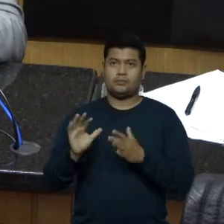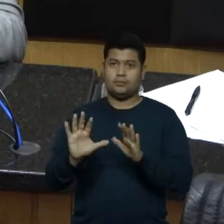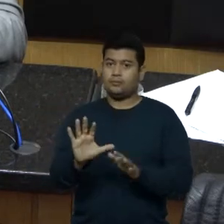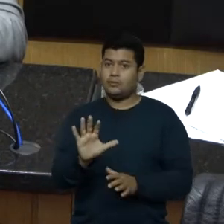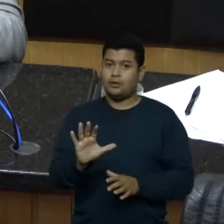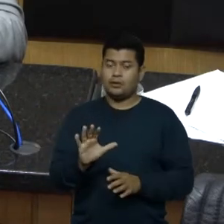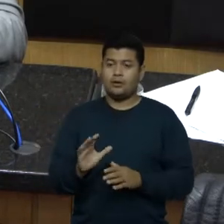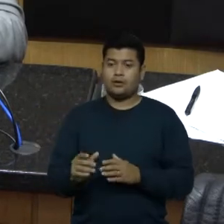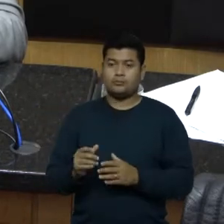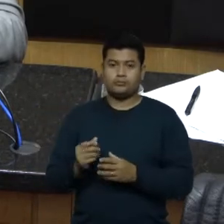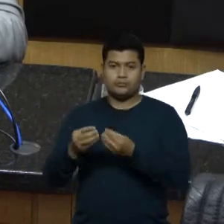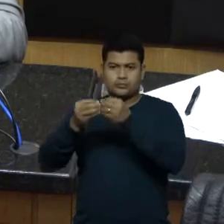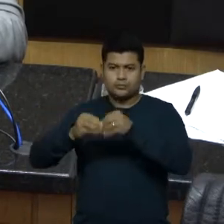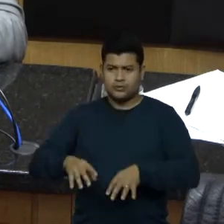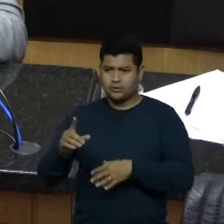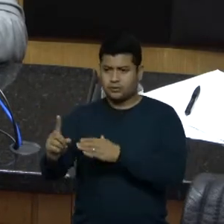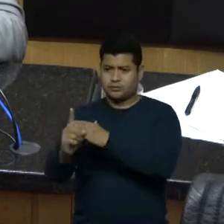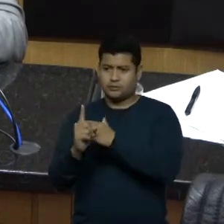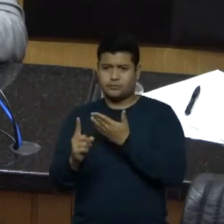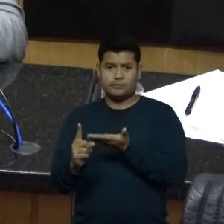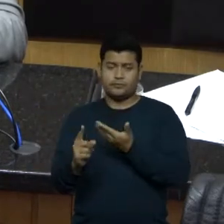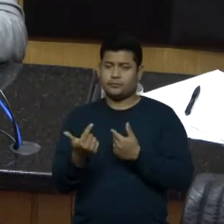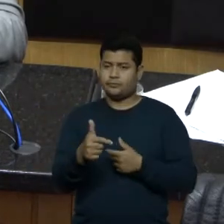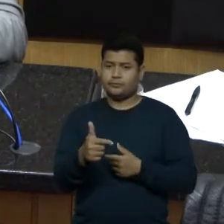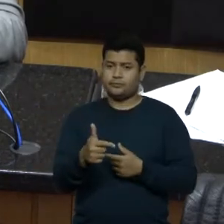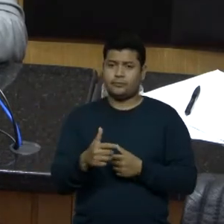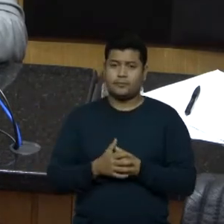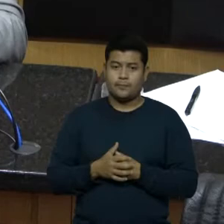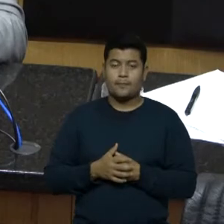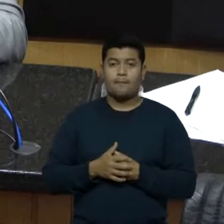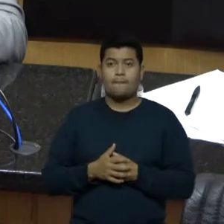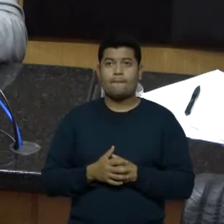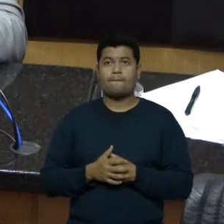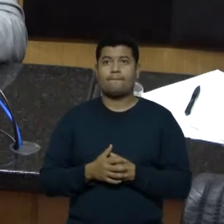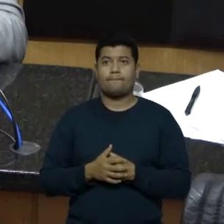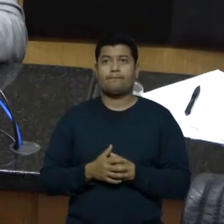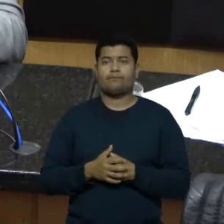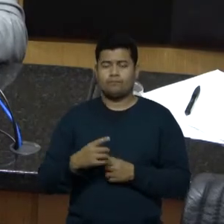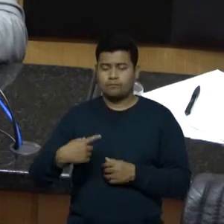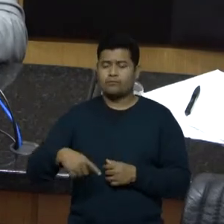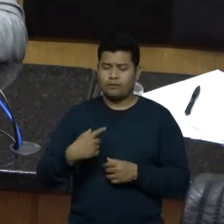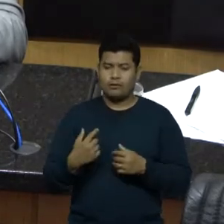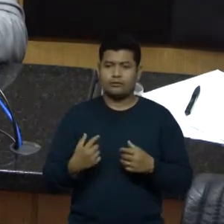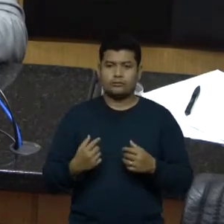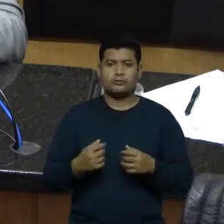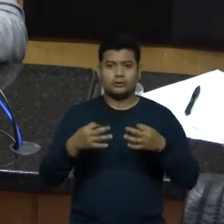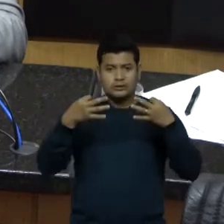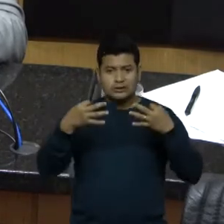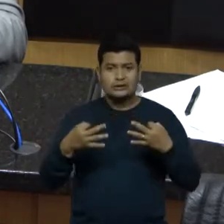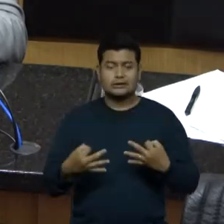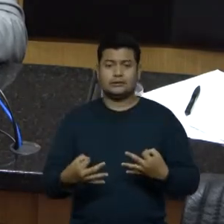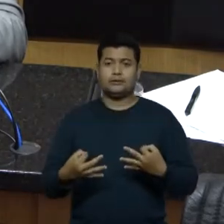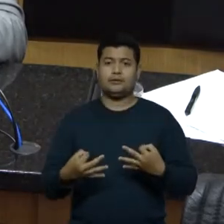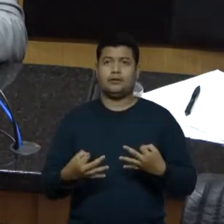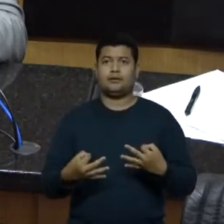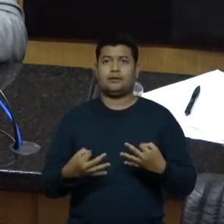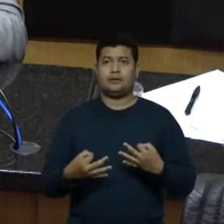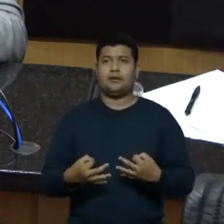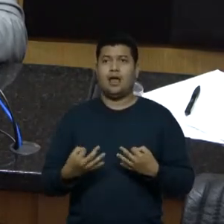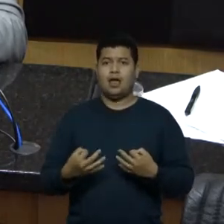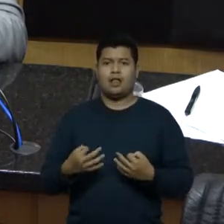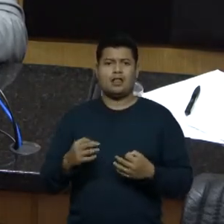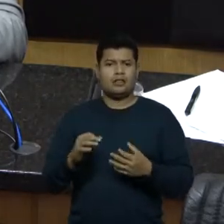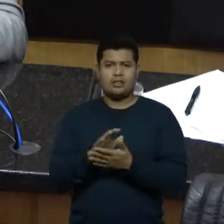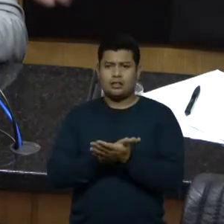consumidor final e dando fazendo a correção Então isso que nós fizemos fizemos corretamente aqui não fizemos absolutamente